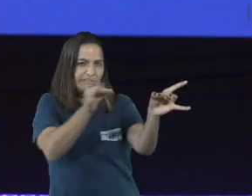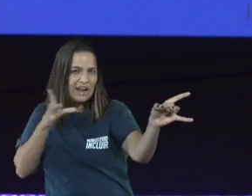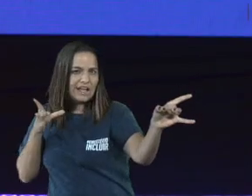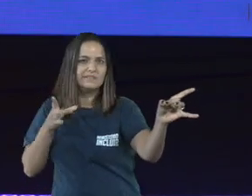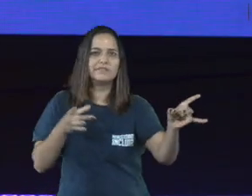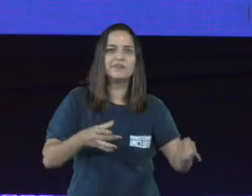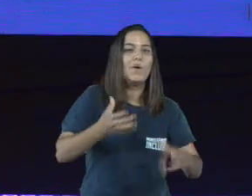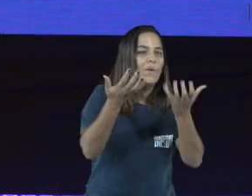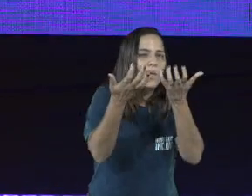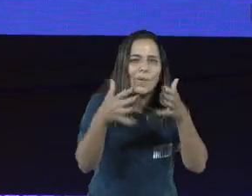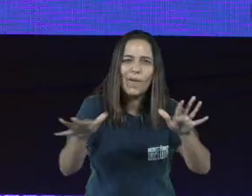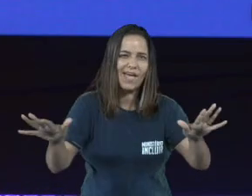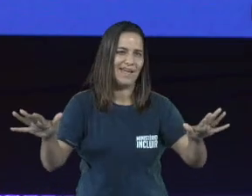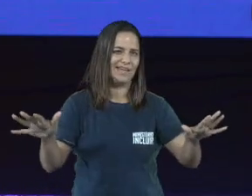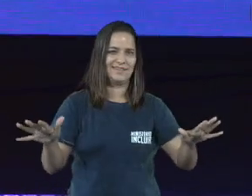celular